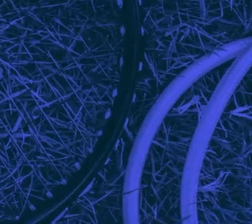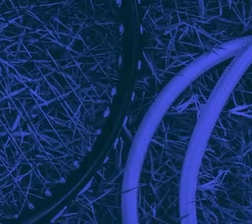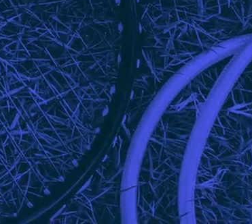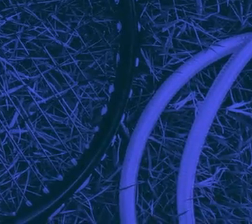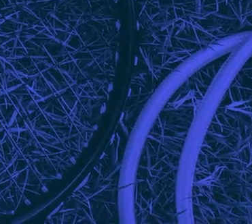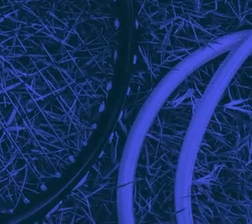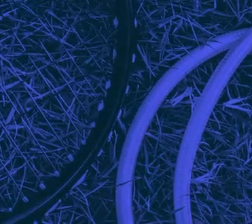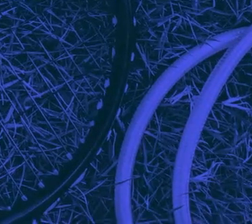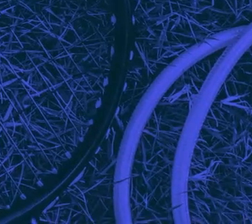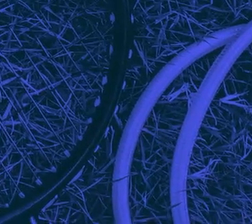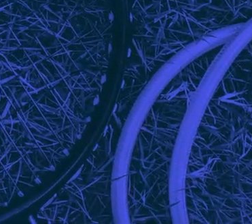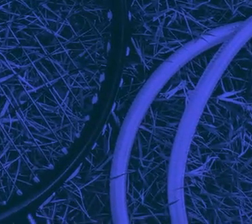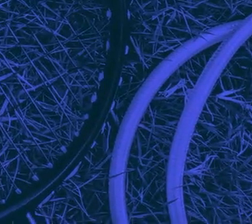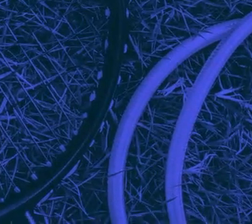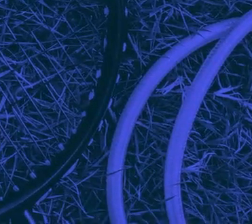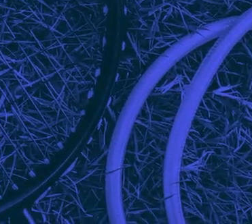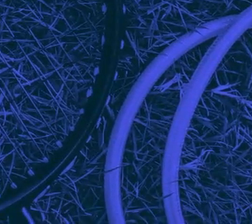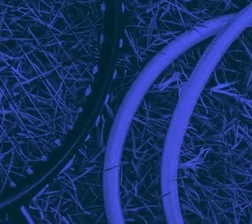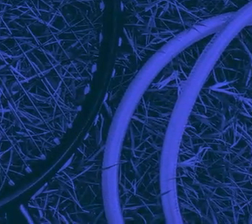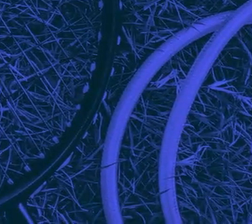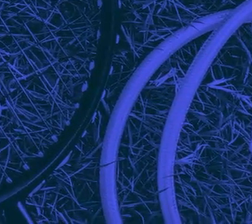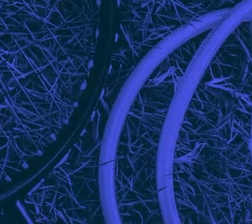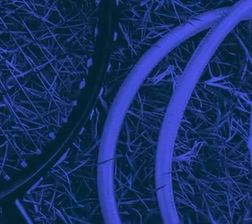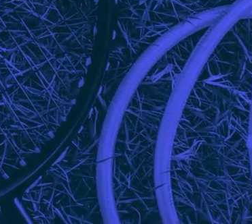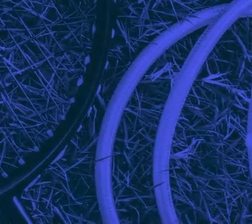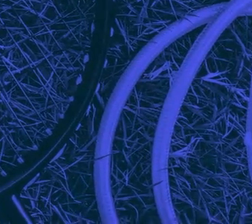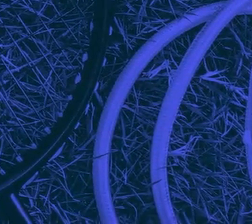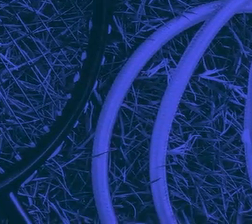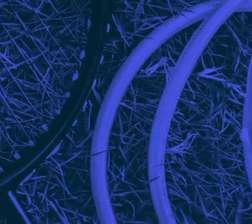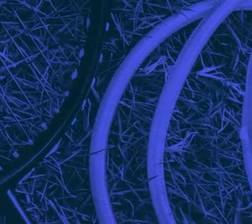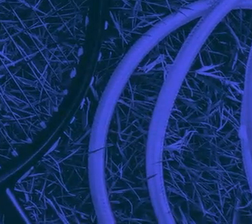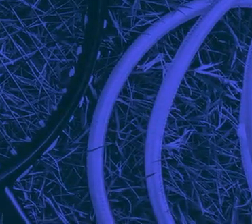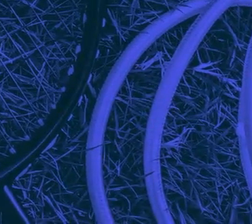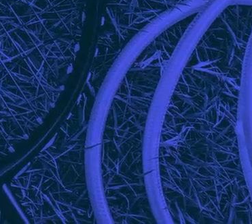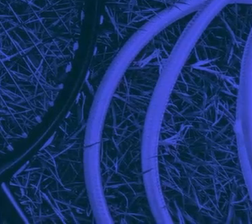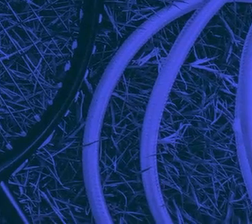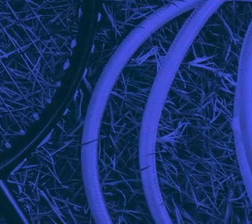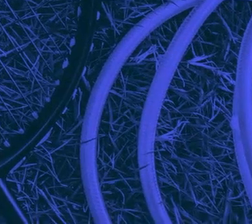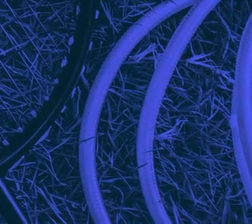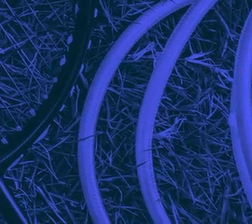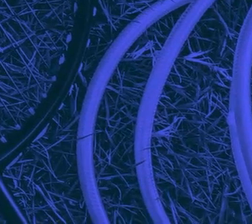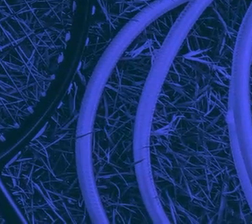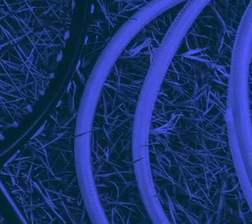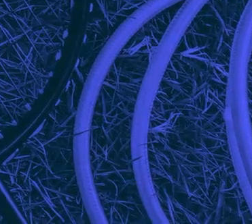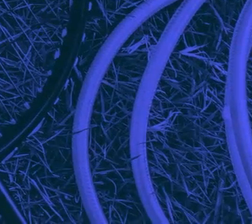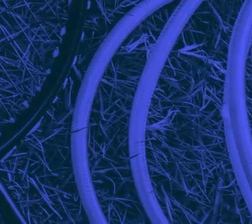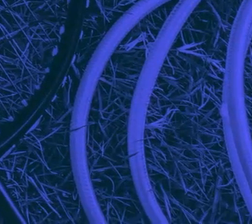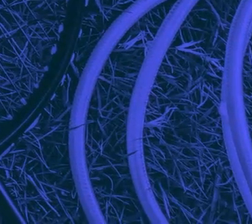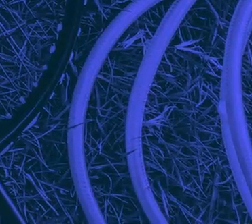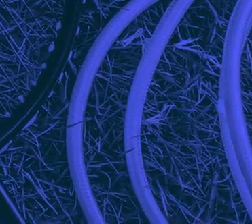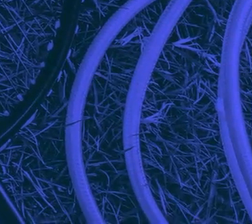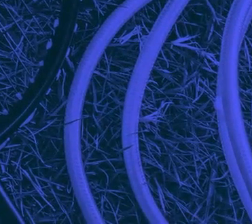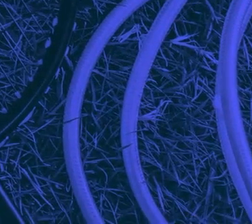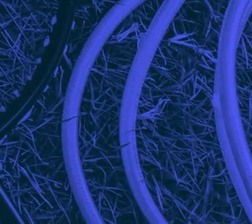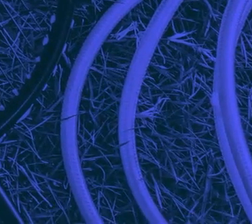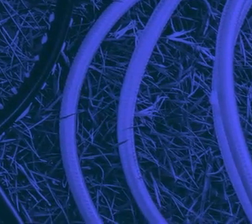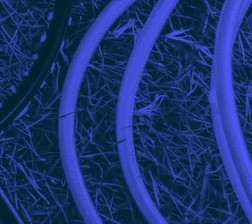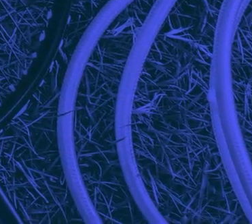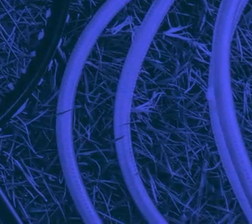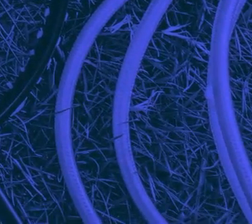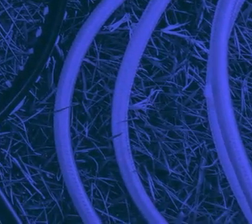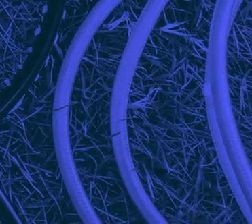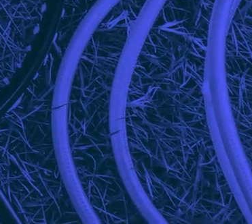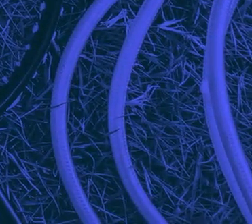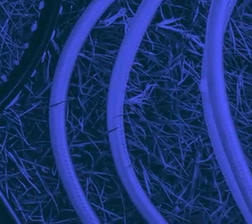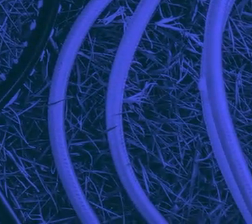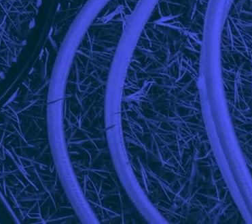plus, cumpridas as etapas anteriores, os municípios que desenvolverem instrumentos de financiamento e fundo